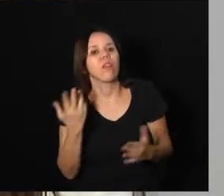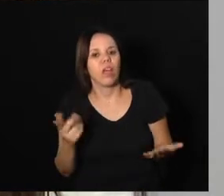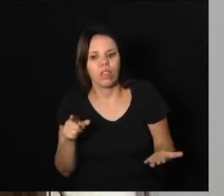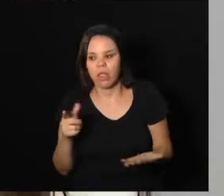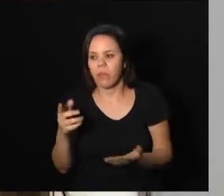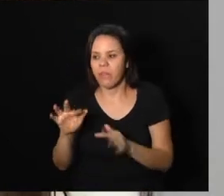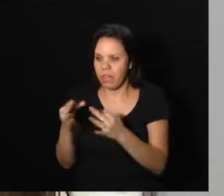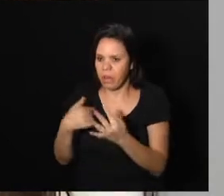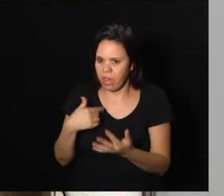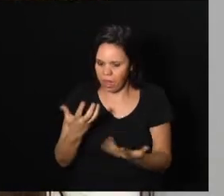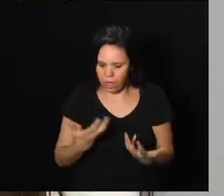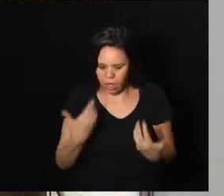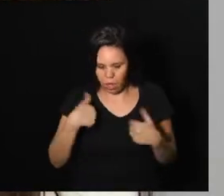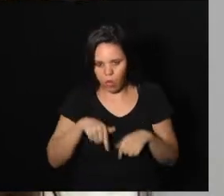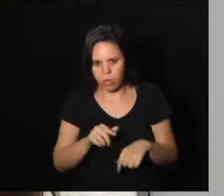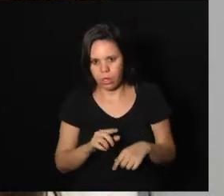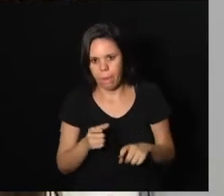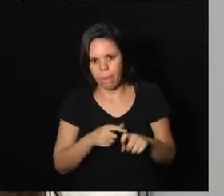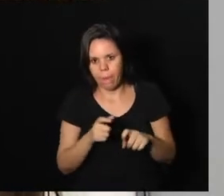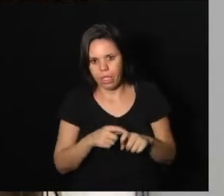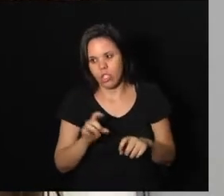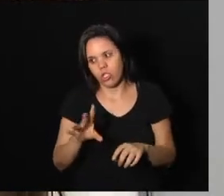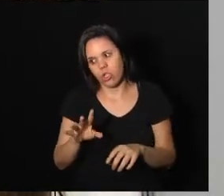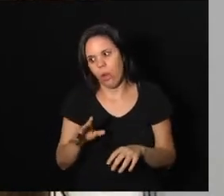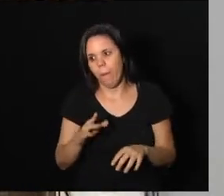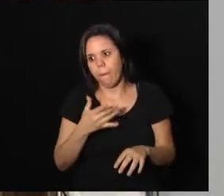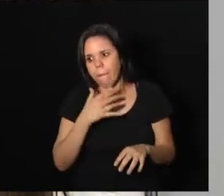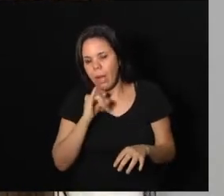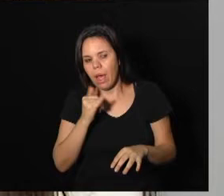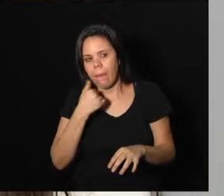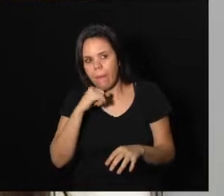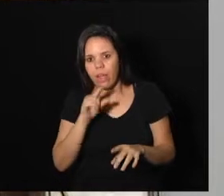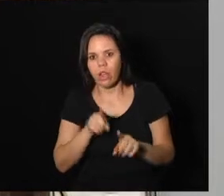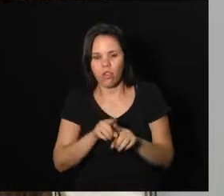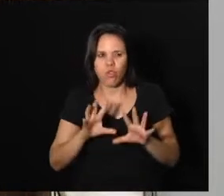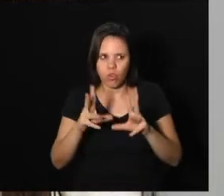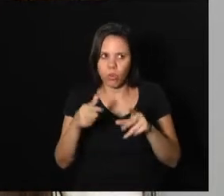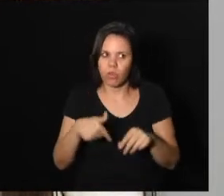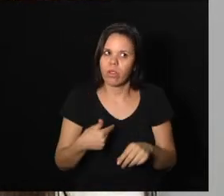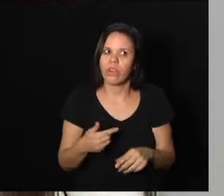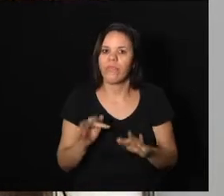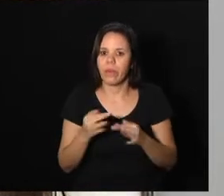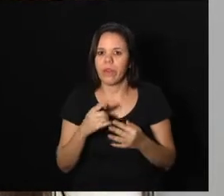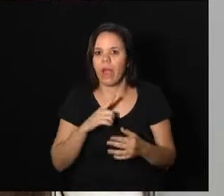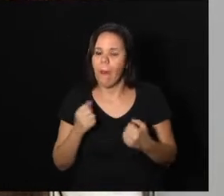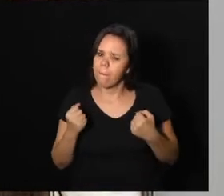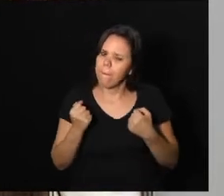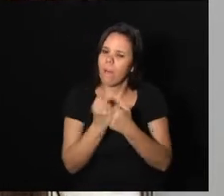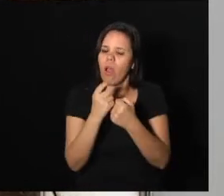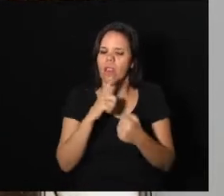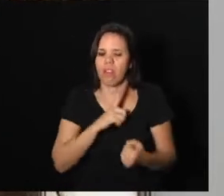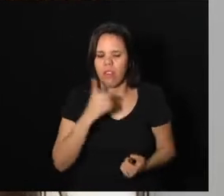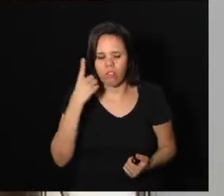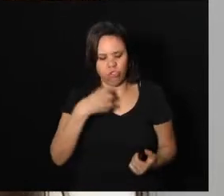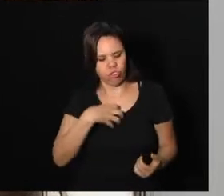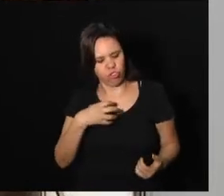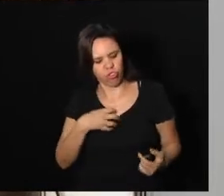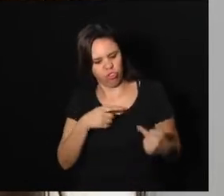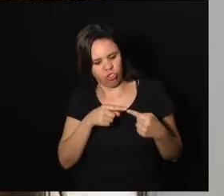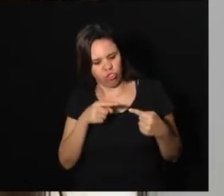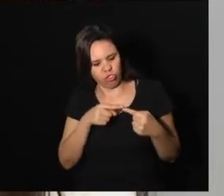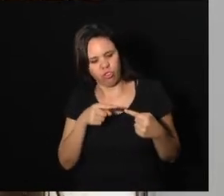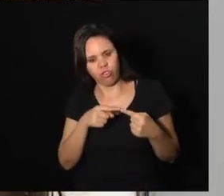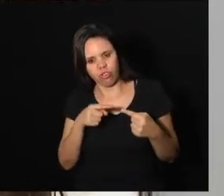médica. Não só os pais, como a família apoia, fala que eu tenho dom para ser médica e que eu gosto muito de cuidar